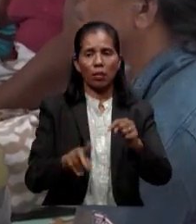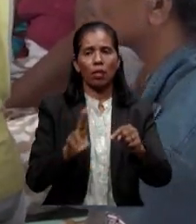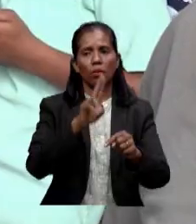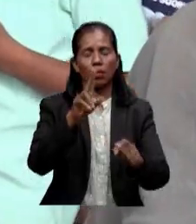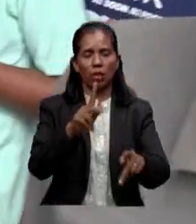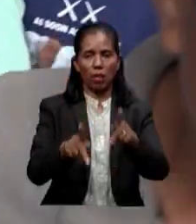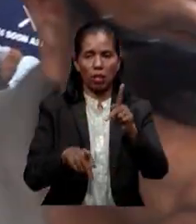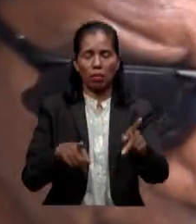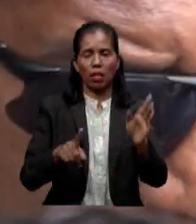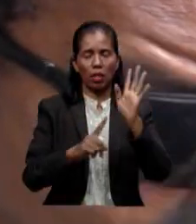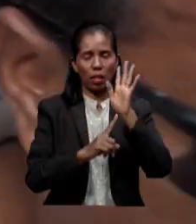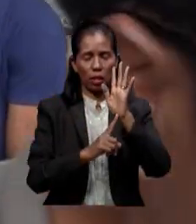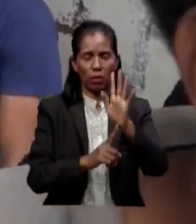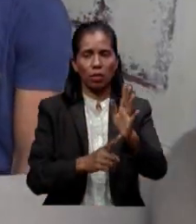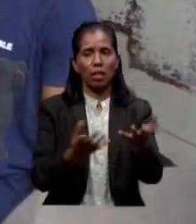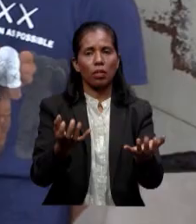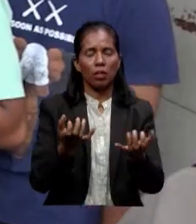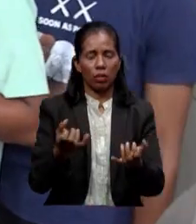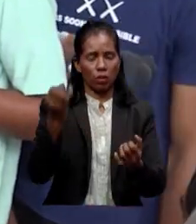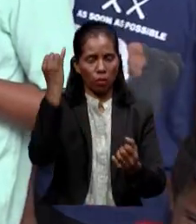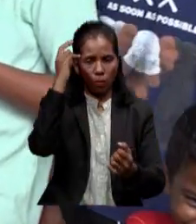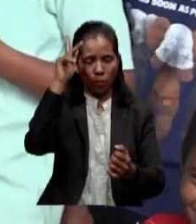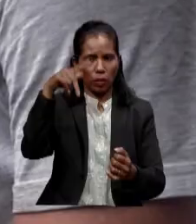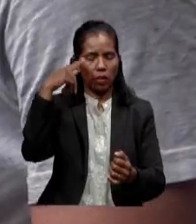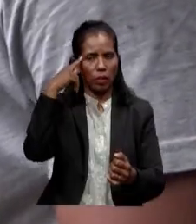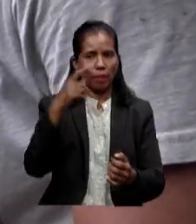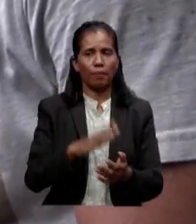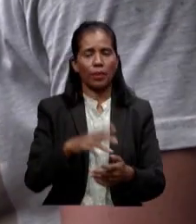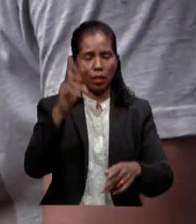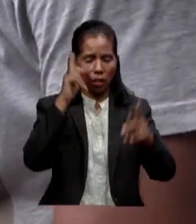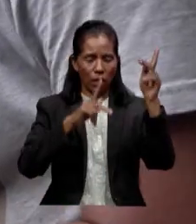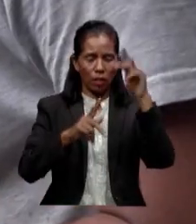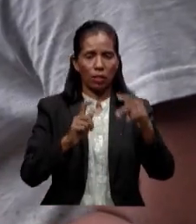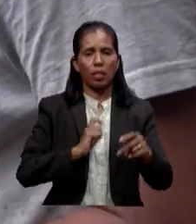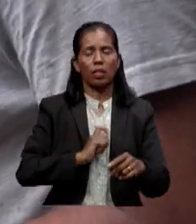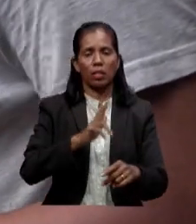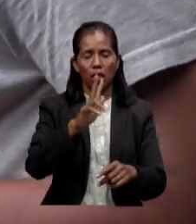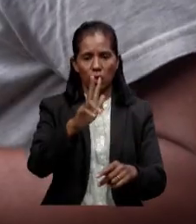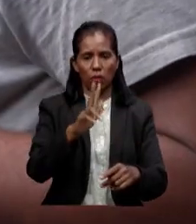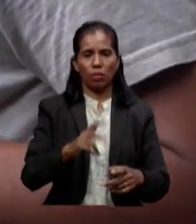sem instrumento ba interesse política. Ba caso incêndio ia Tassitolu,